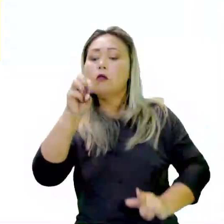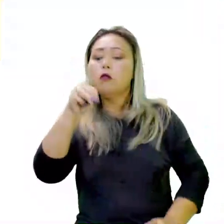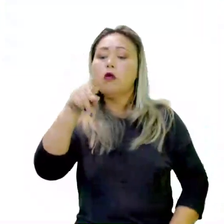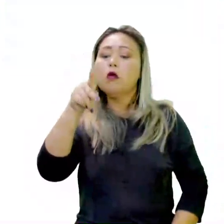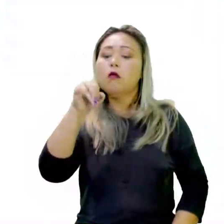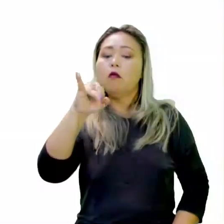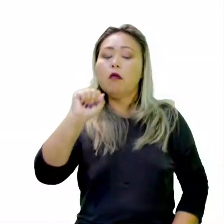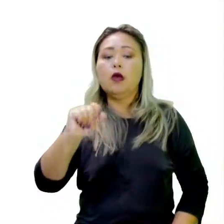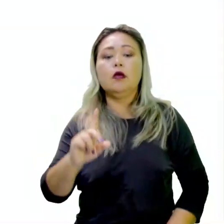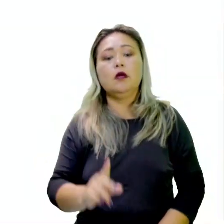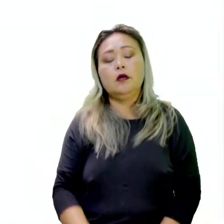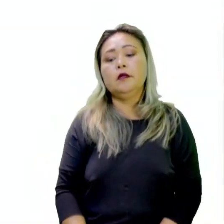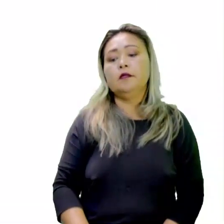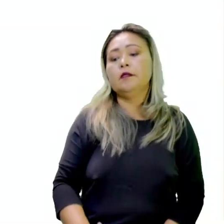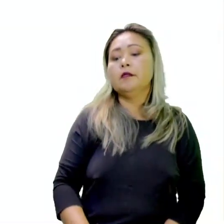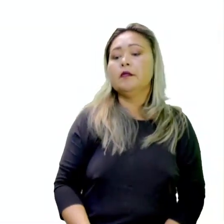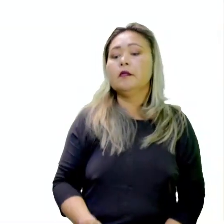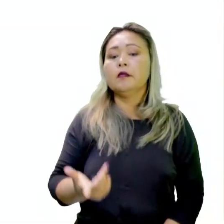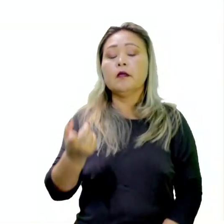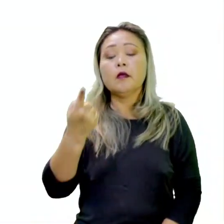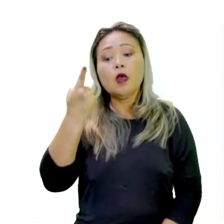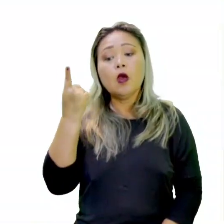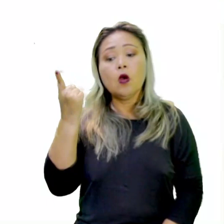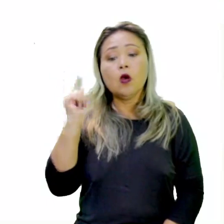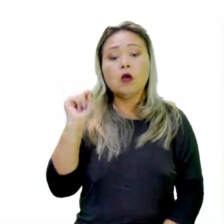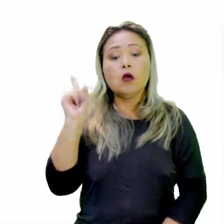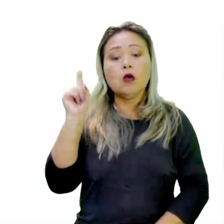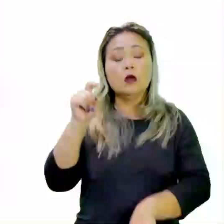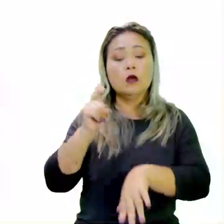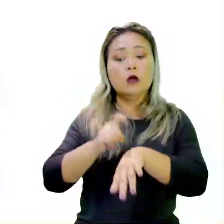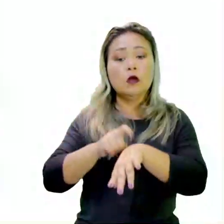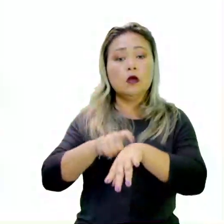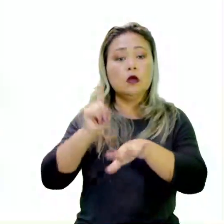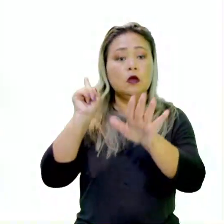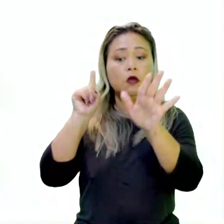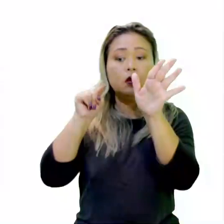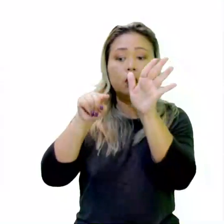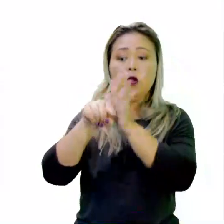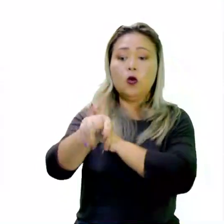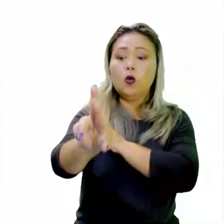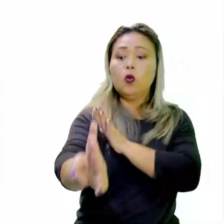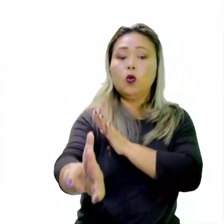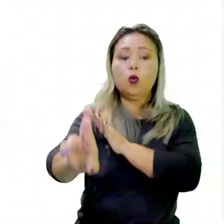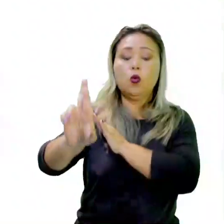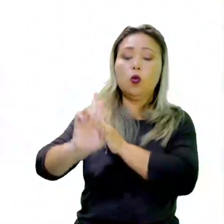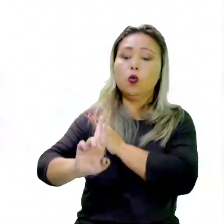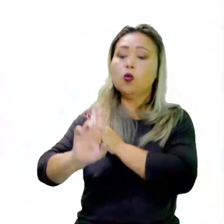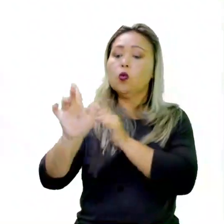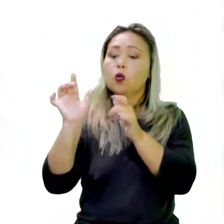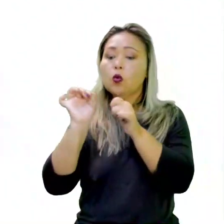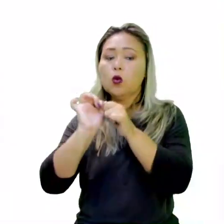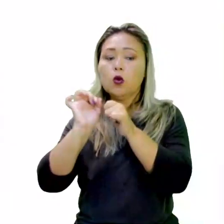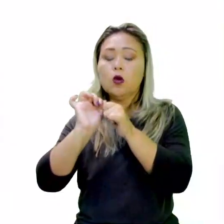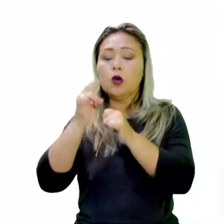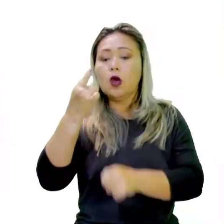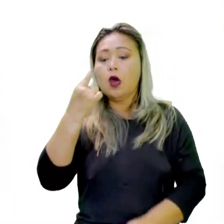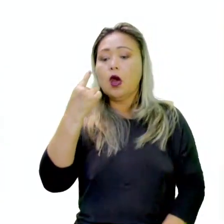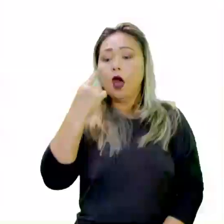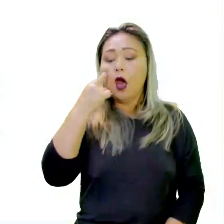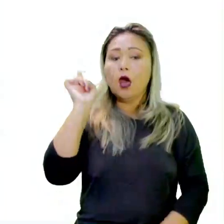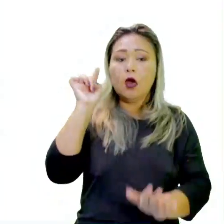da outra cidade. influência etrusca também. Agora nós temos um quiz, hora do quiz. Pessoal, prestando atenção aqui